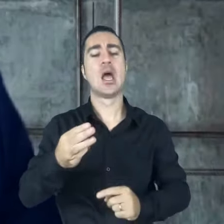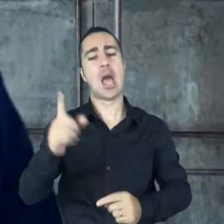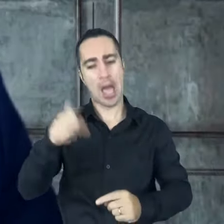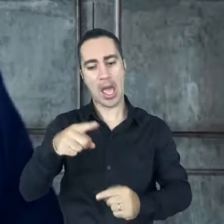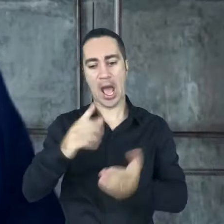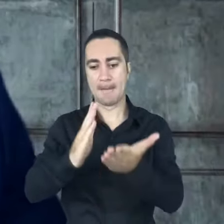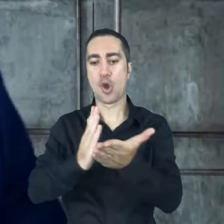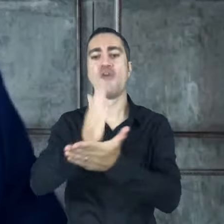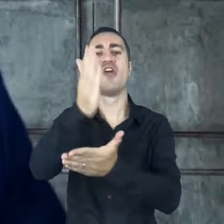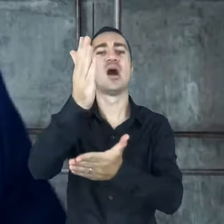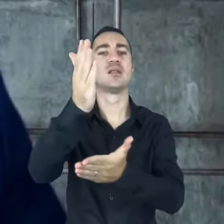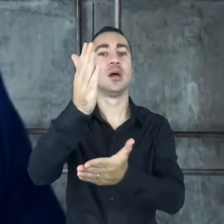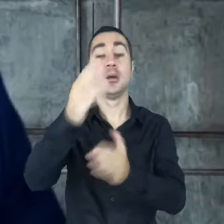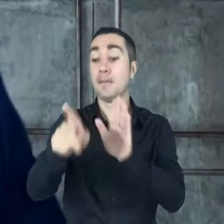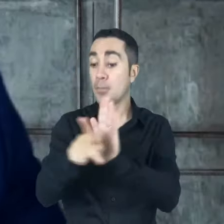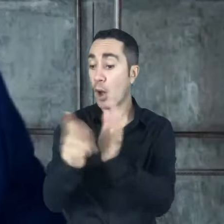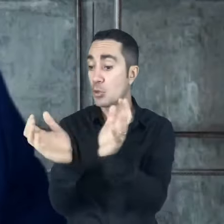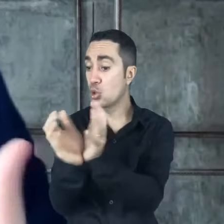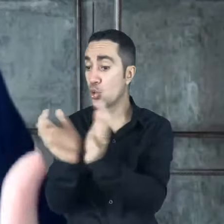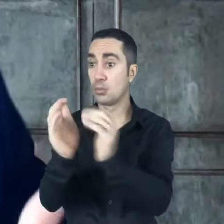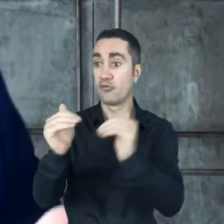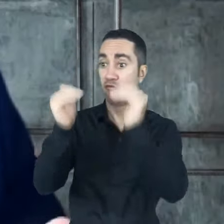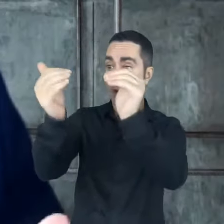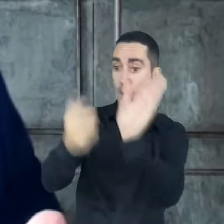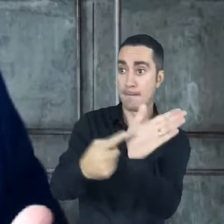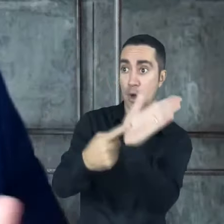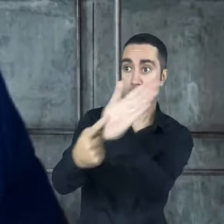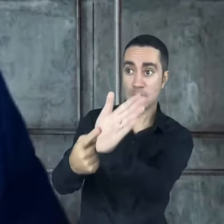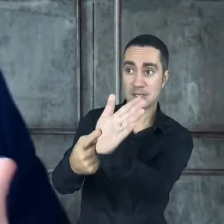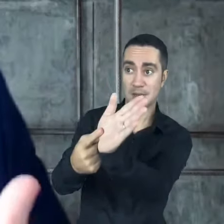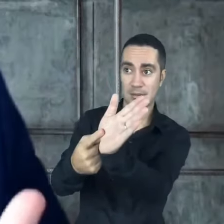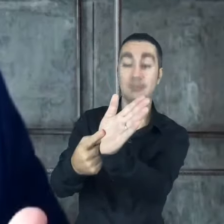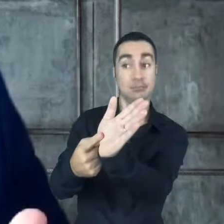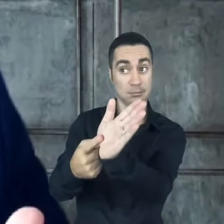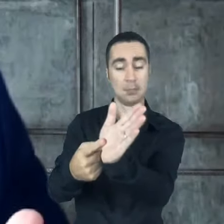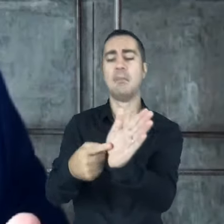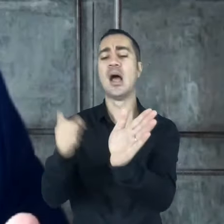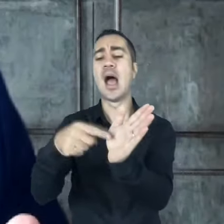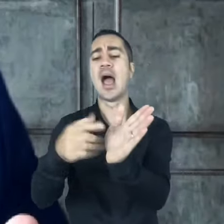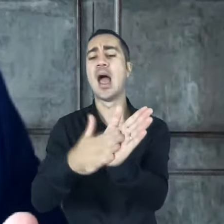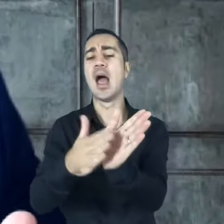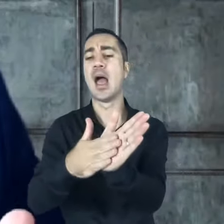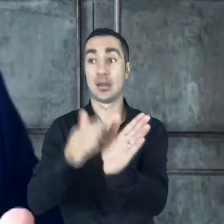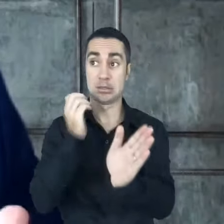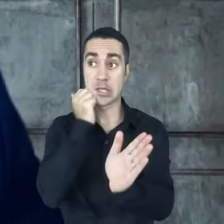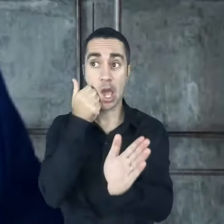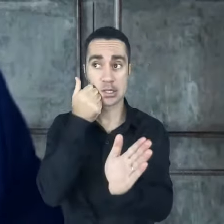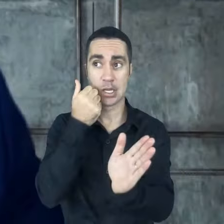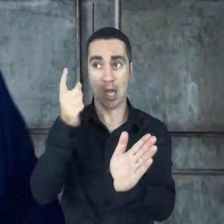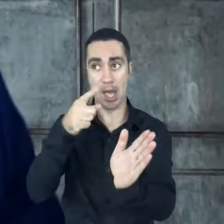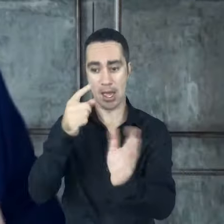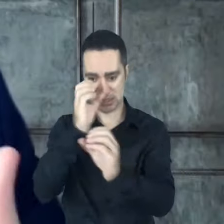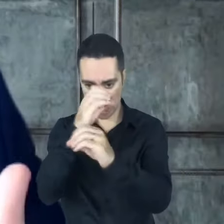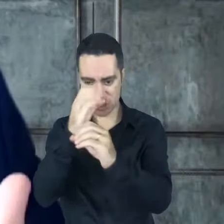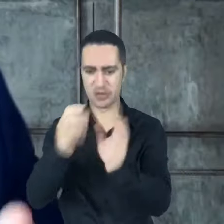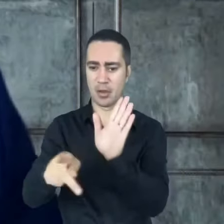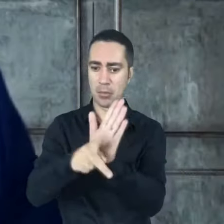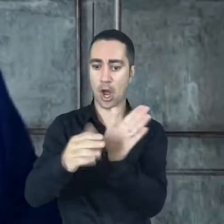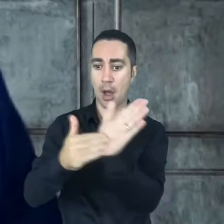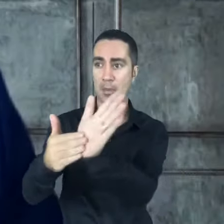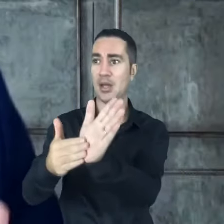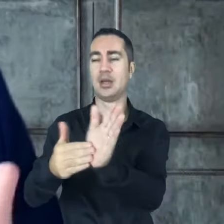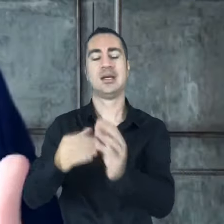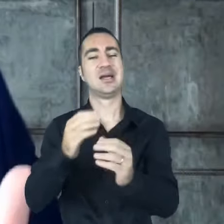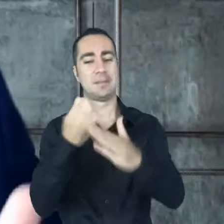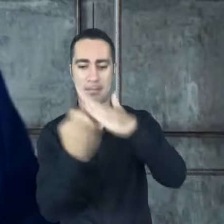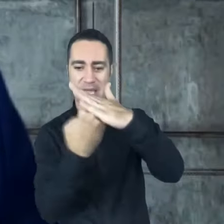corpo externo. Ou seja, traz então toda a confiança que as empresas precisam, né? Então, isso